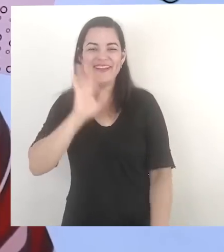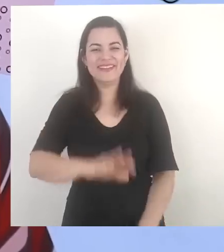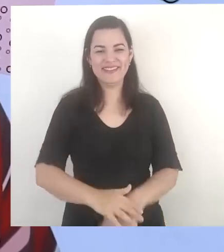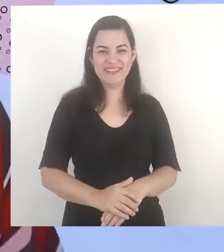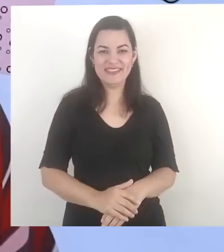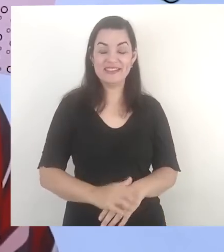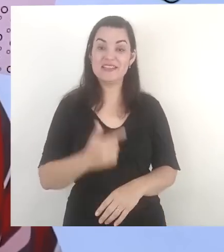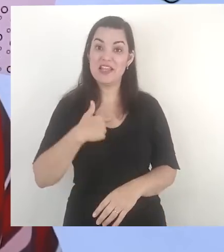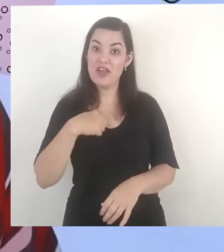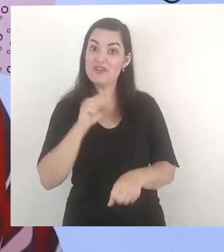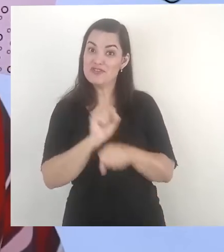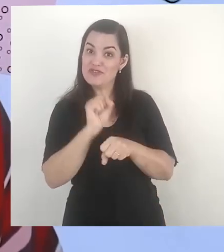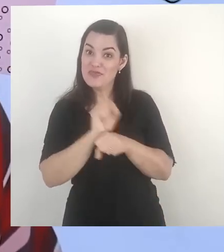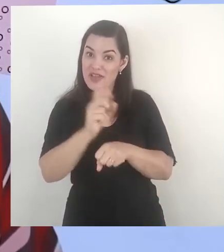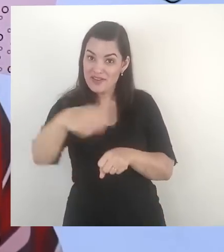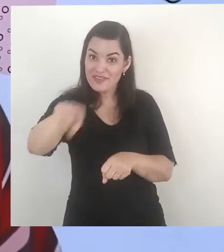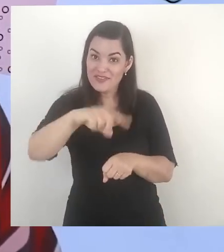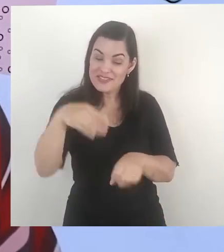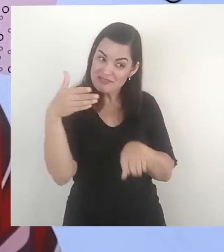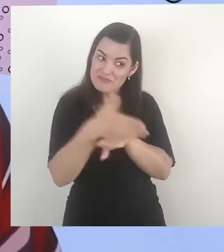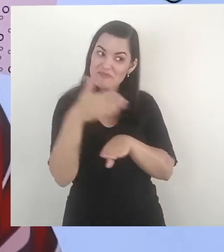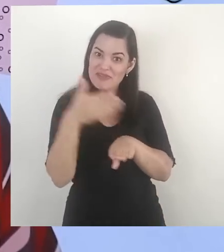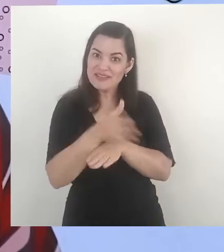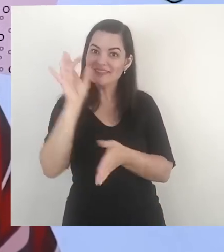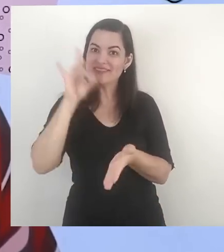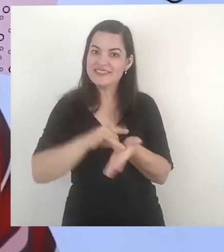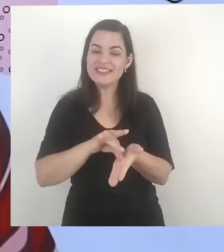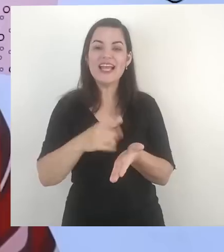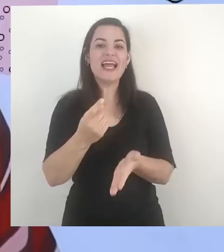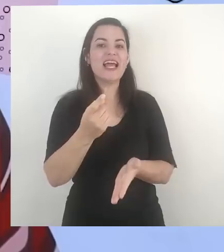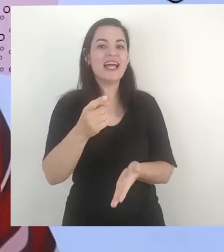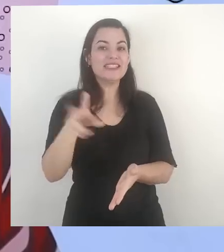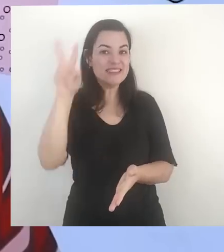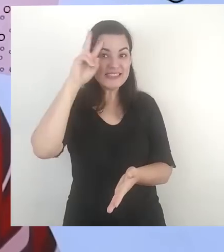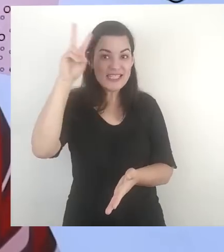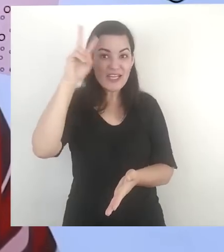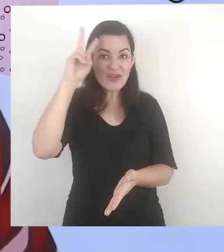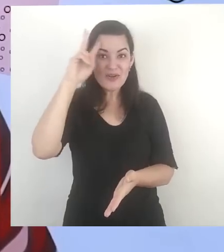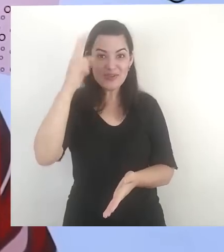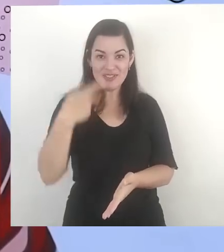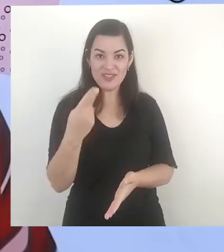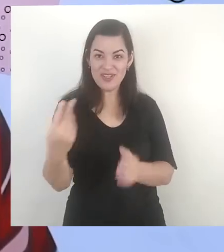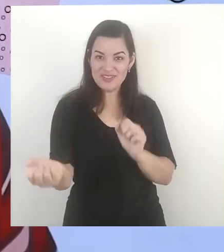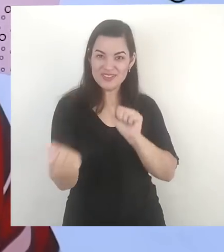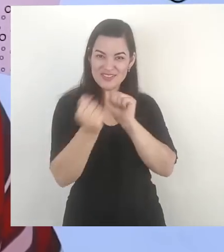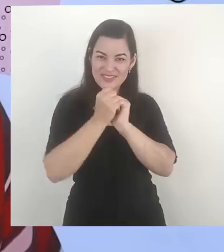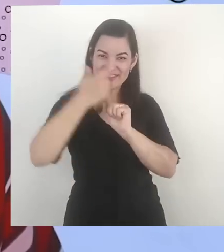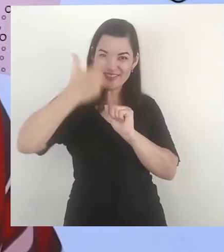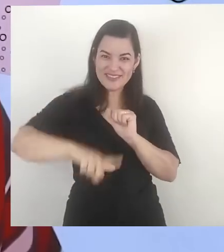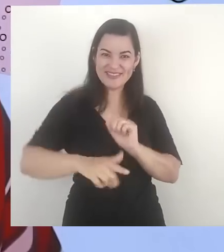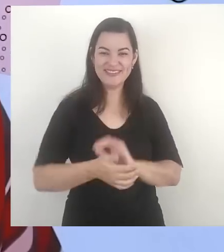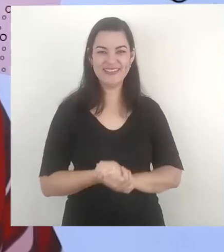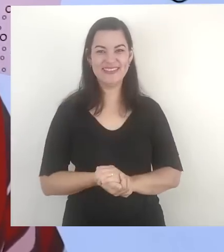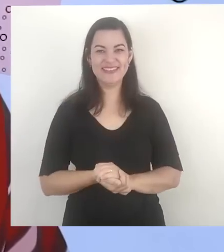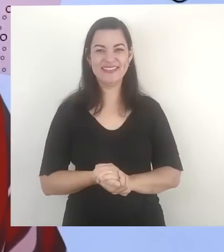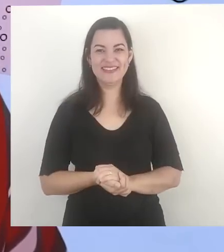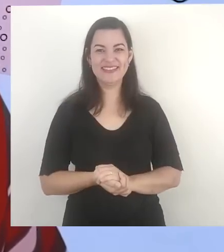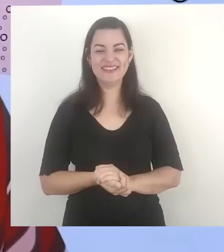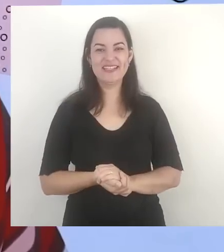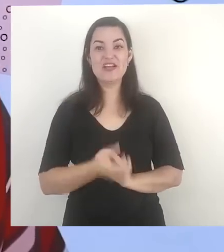tá bom? Eu conto com a participação de vocês. A partir de segunda-feira estaremos juntinhos aqui